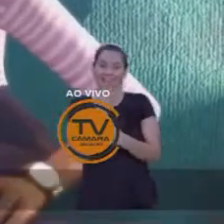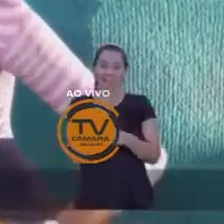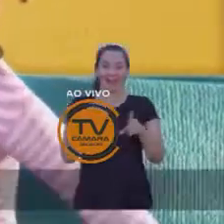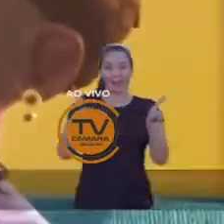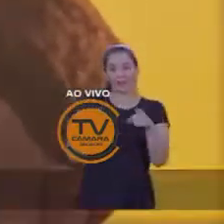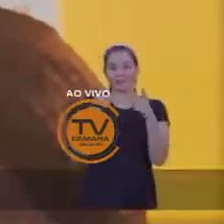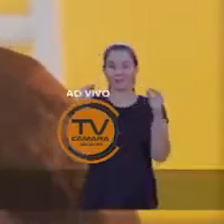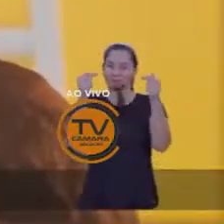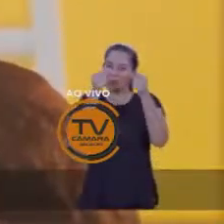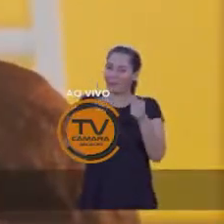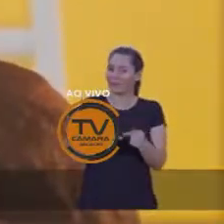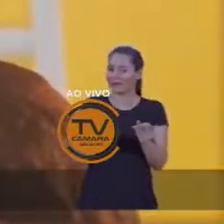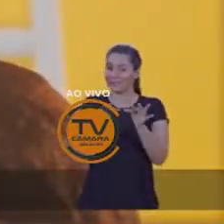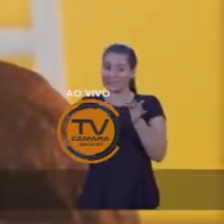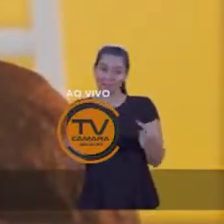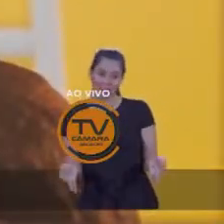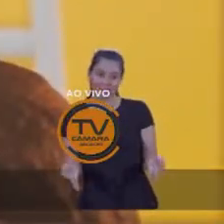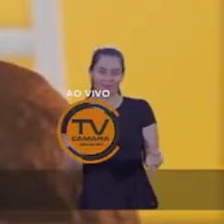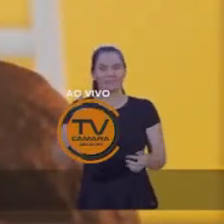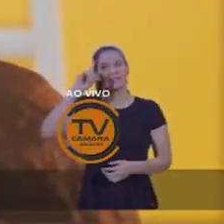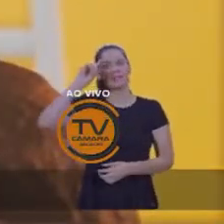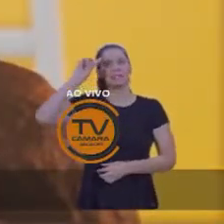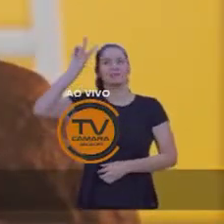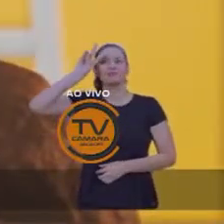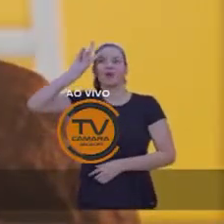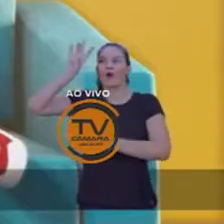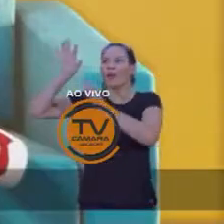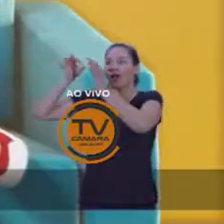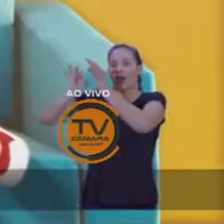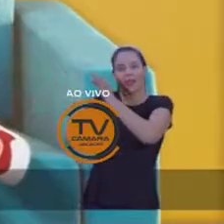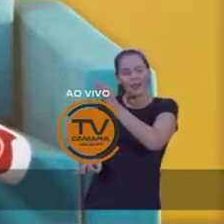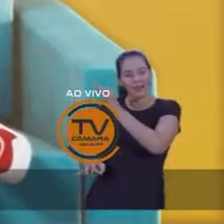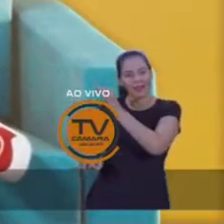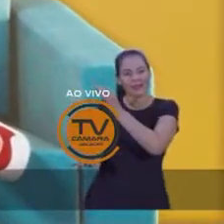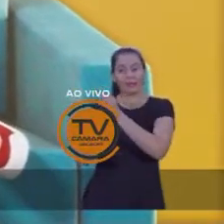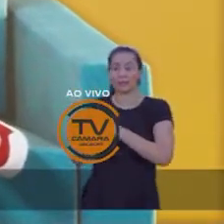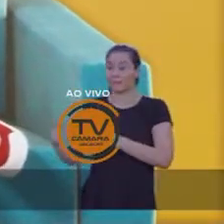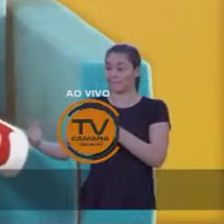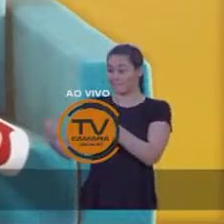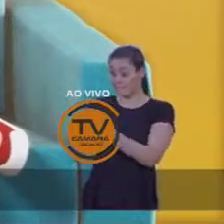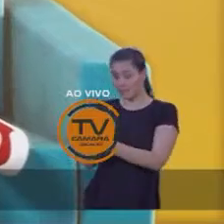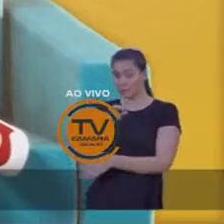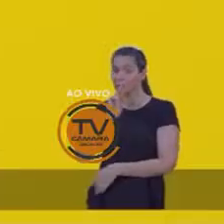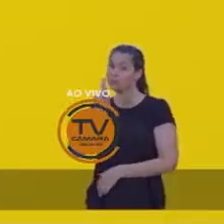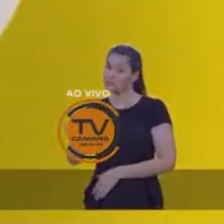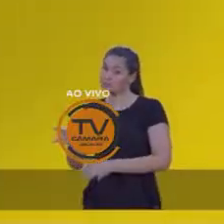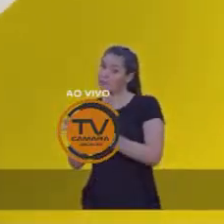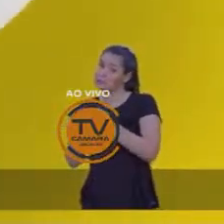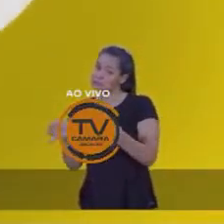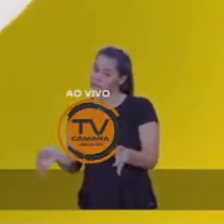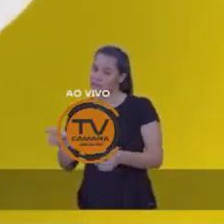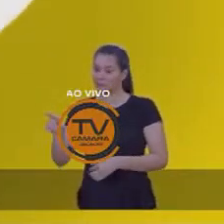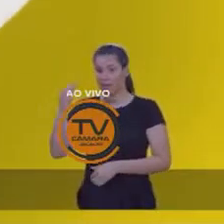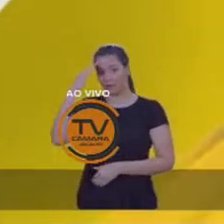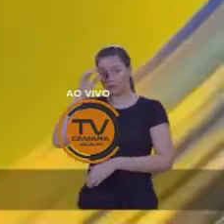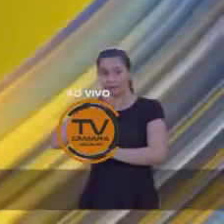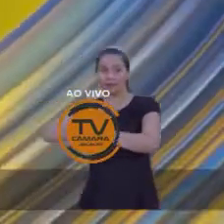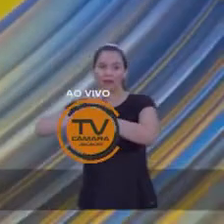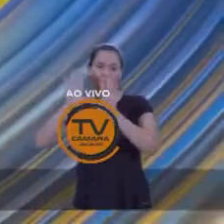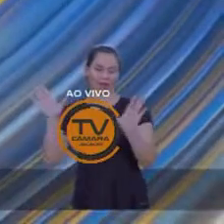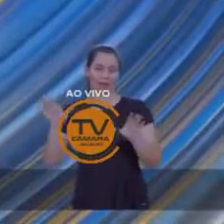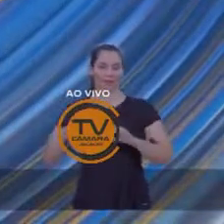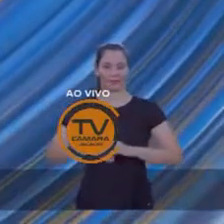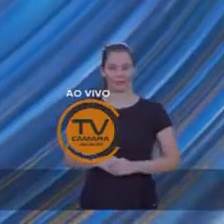rimas fáceis, contar histórias e responda suas perguntas de maneira simples para que ela entenda. Uma dica legal é